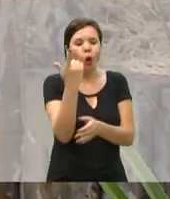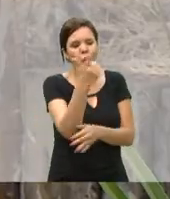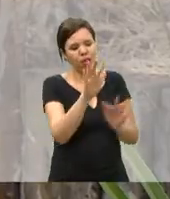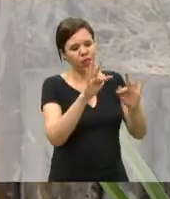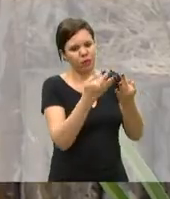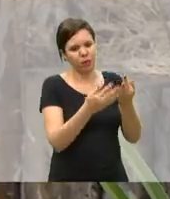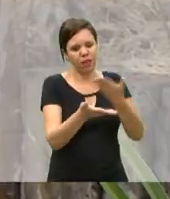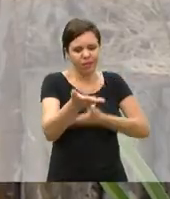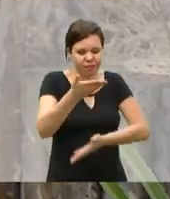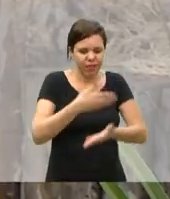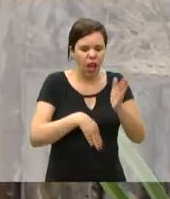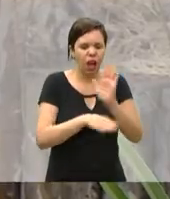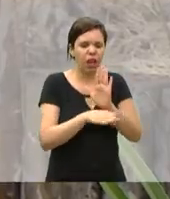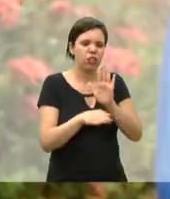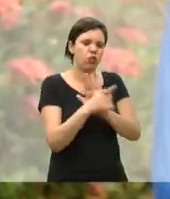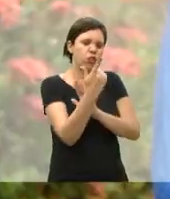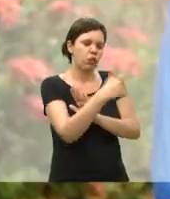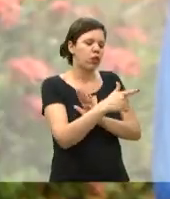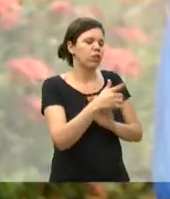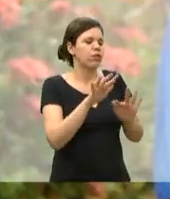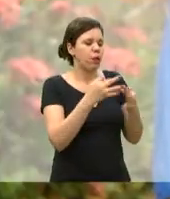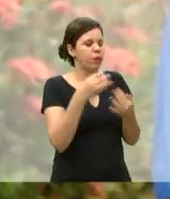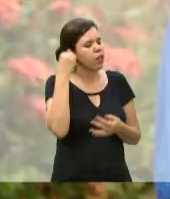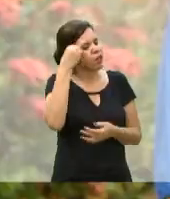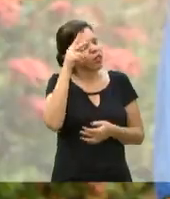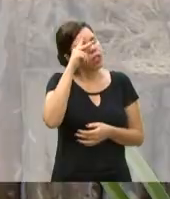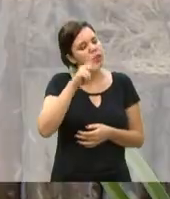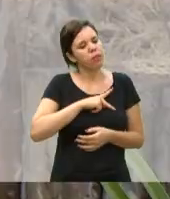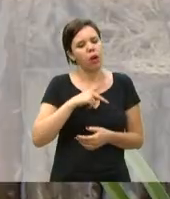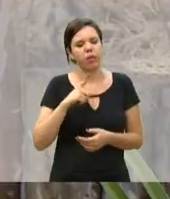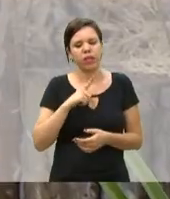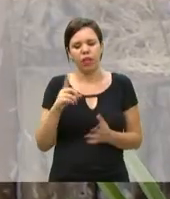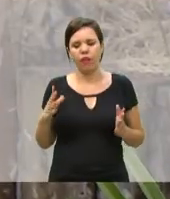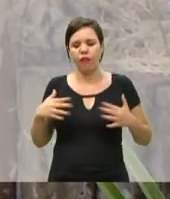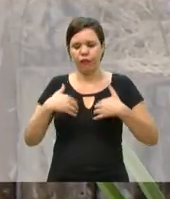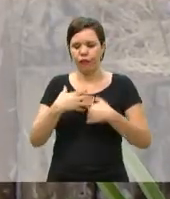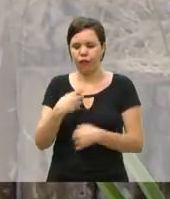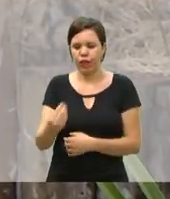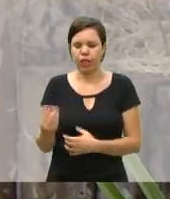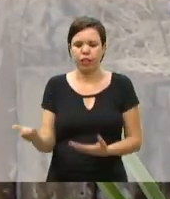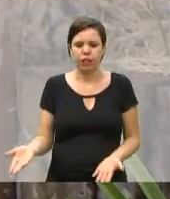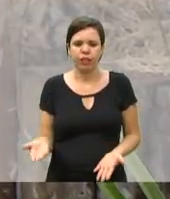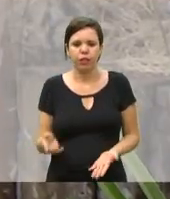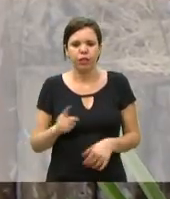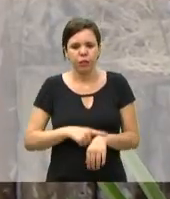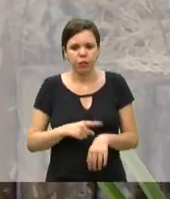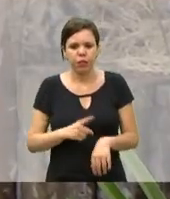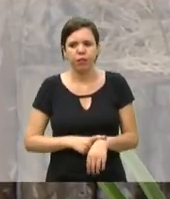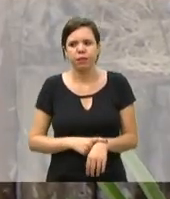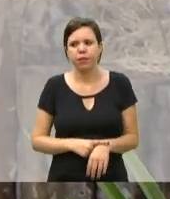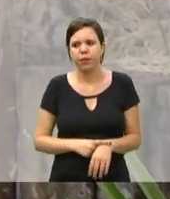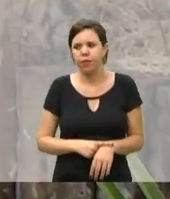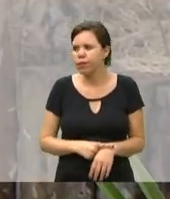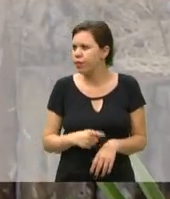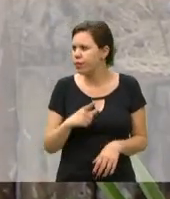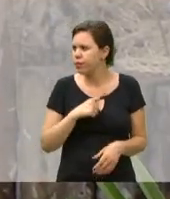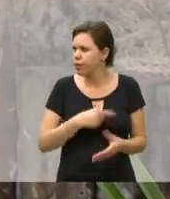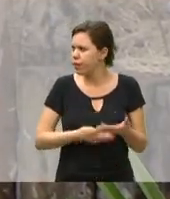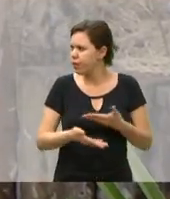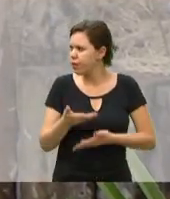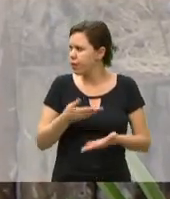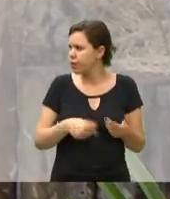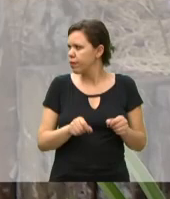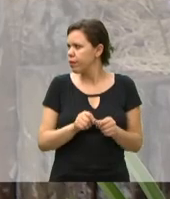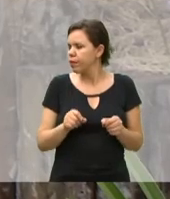Tem essa troca, né? Tem. Eles vêm aqui... Acho que tem que ter essa troca, nesse momento onde haja essa troca. E